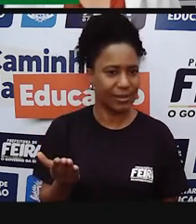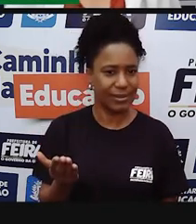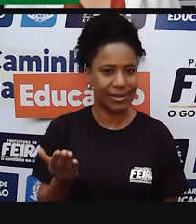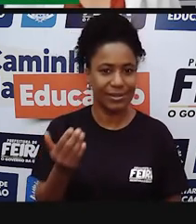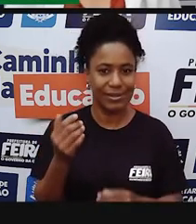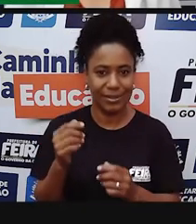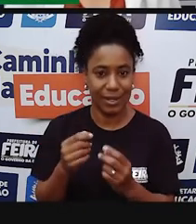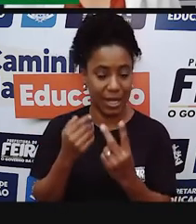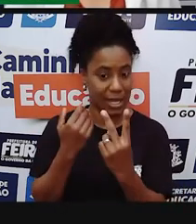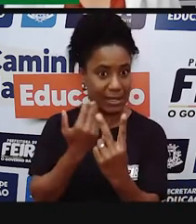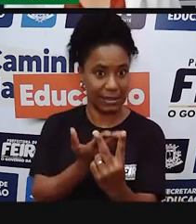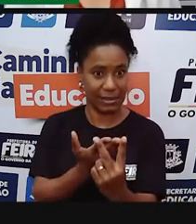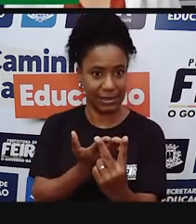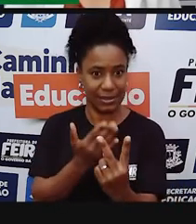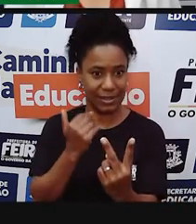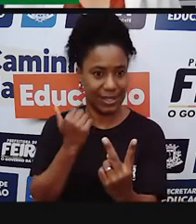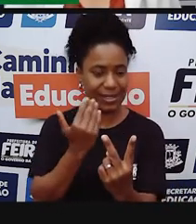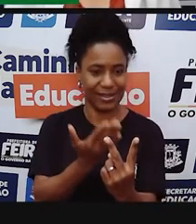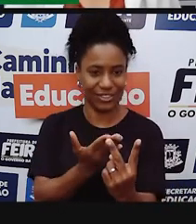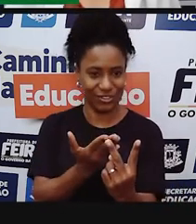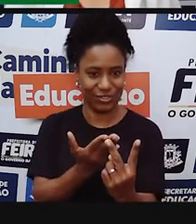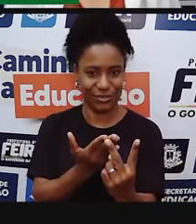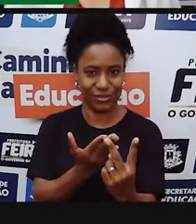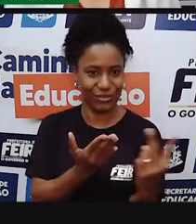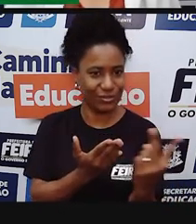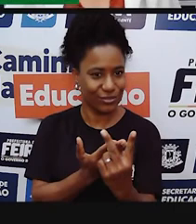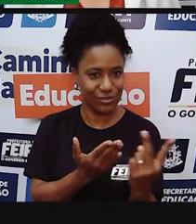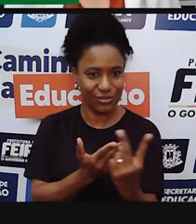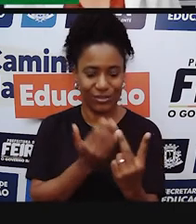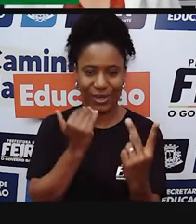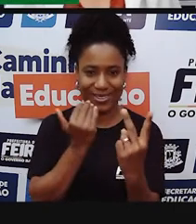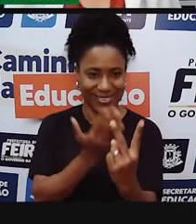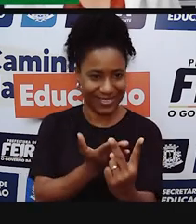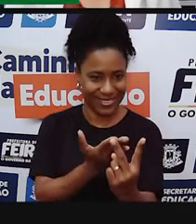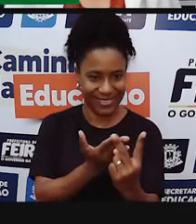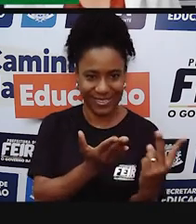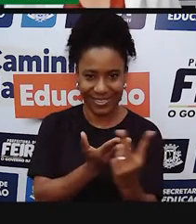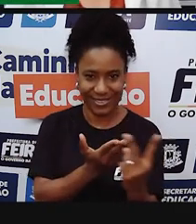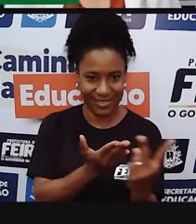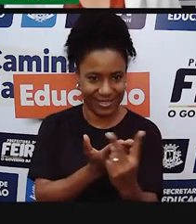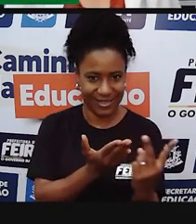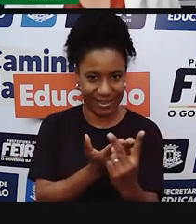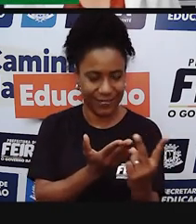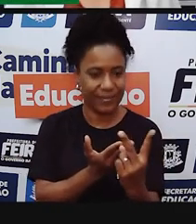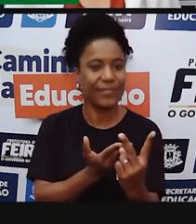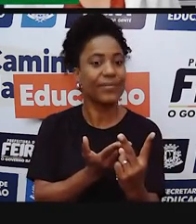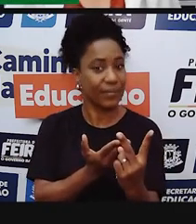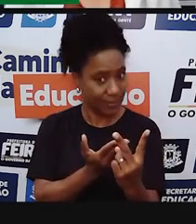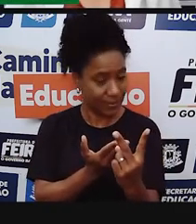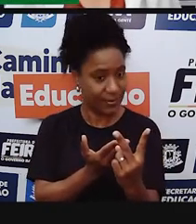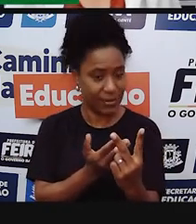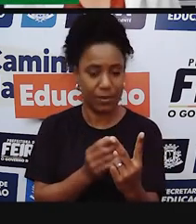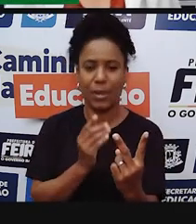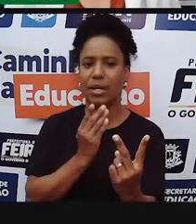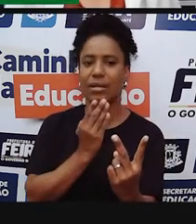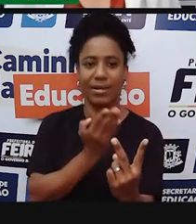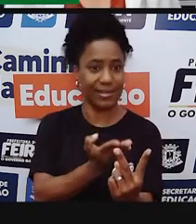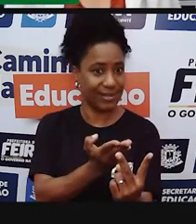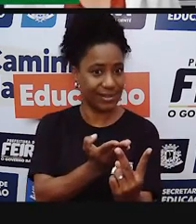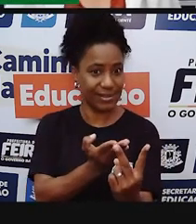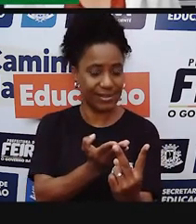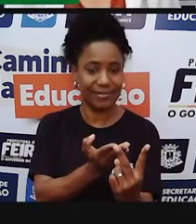estes bonecos então estes é uma tradução aproximada então perto de mim e